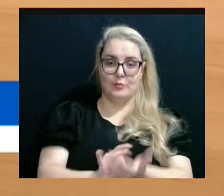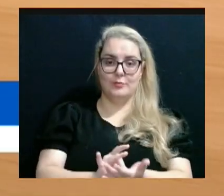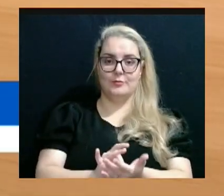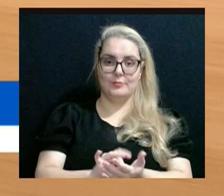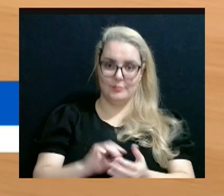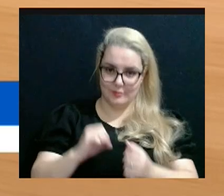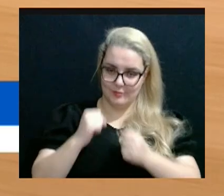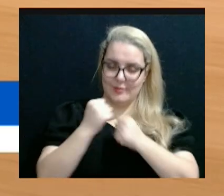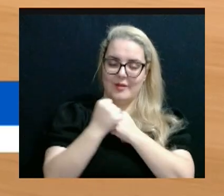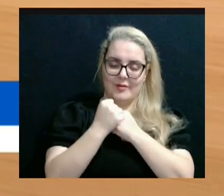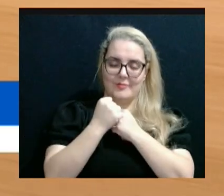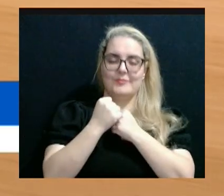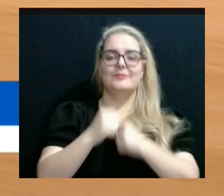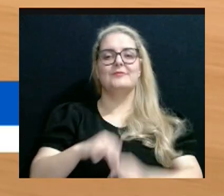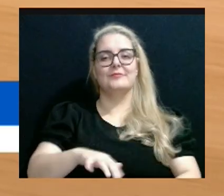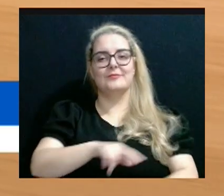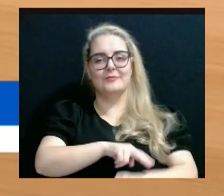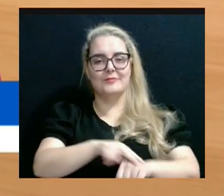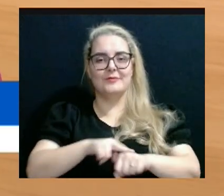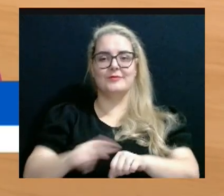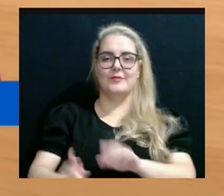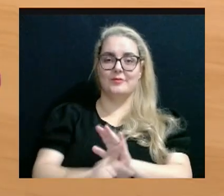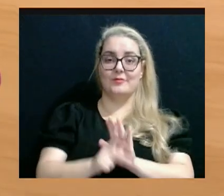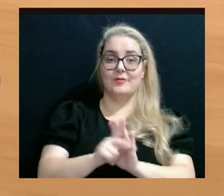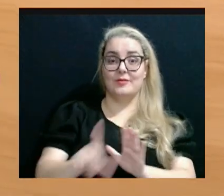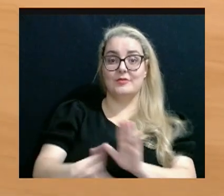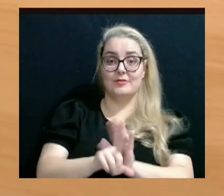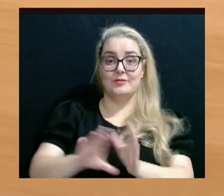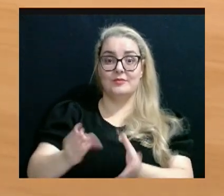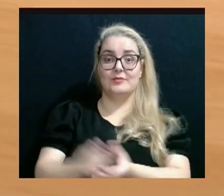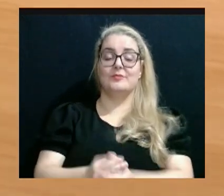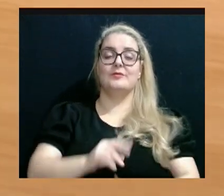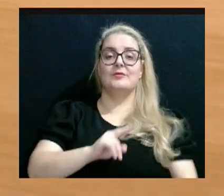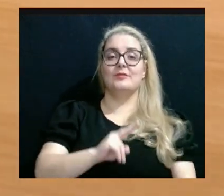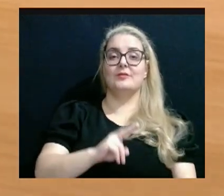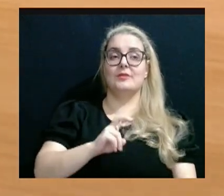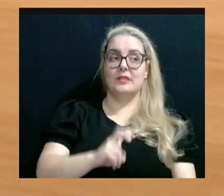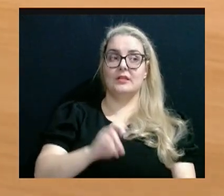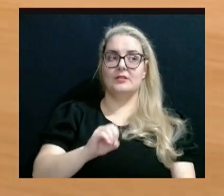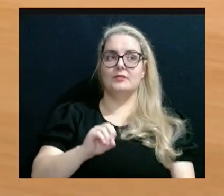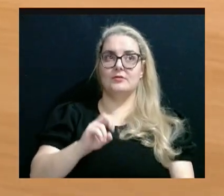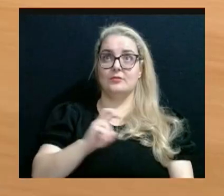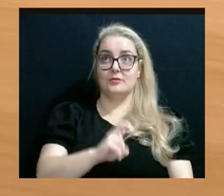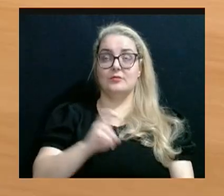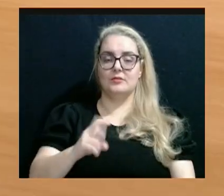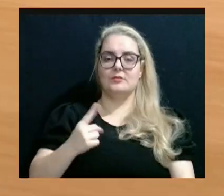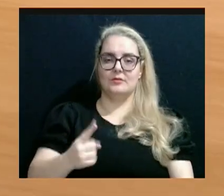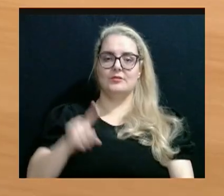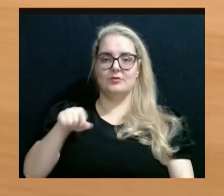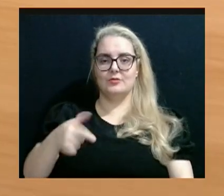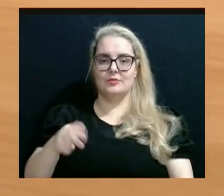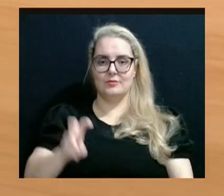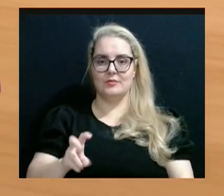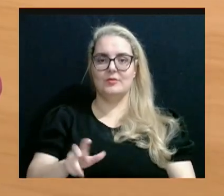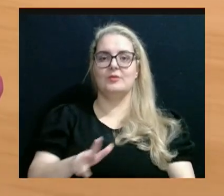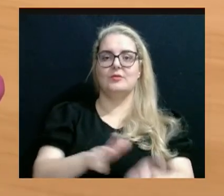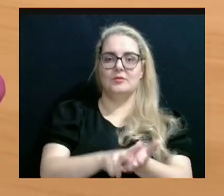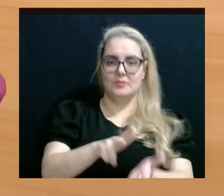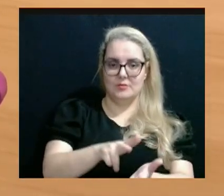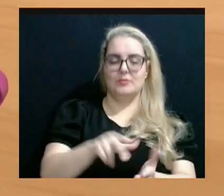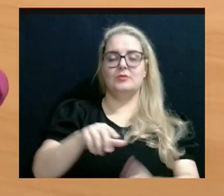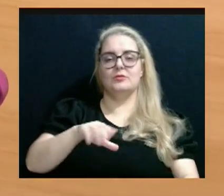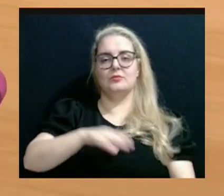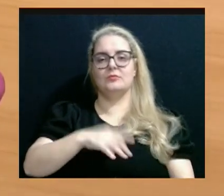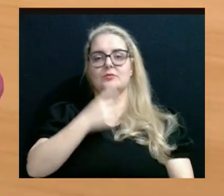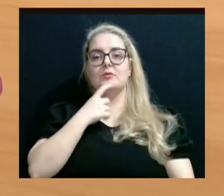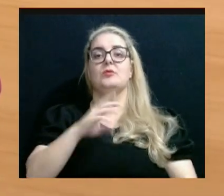verdes. Vamos falar do projeto de lei complementar 551 de 2025, que regulamentou no município o